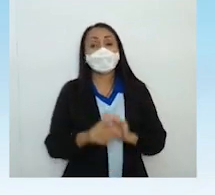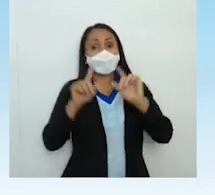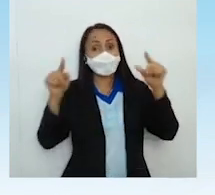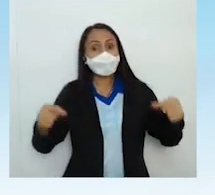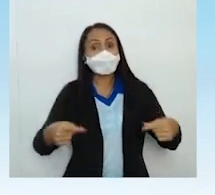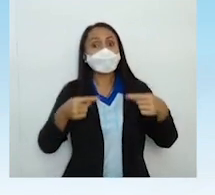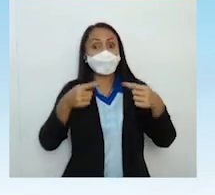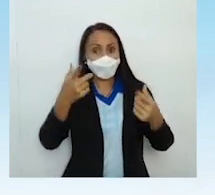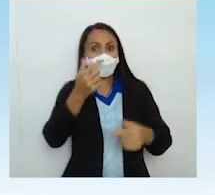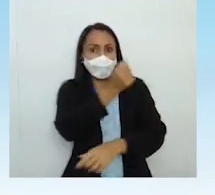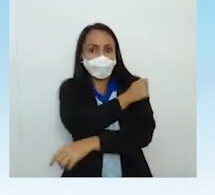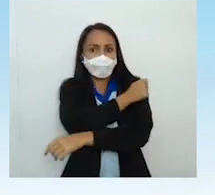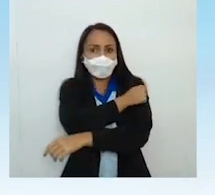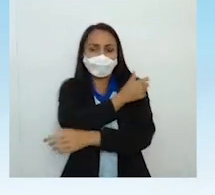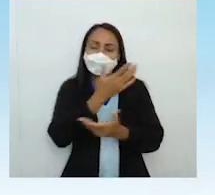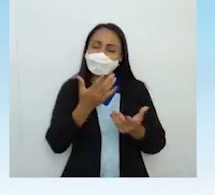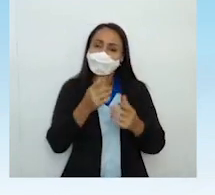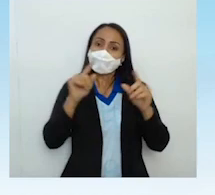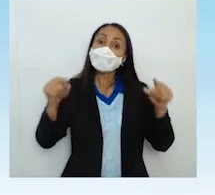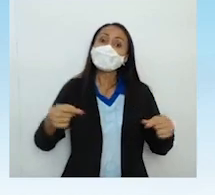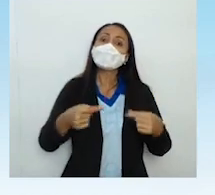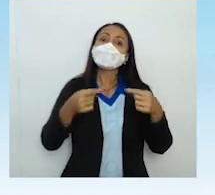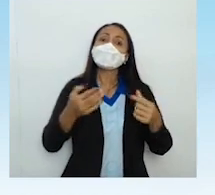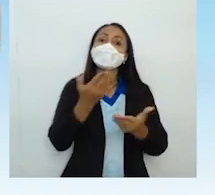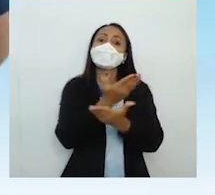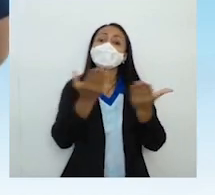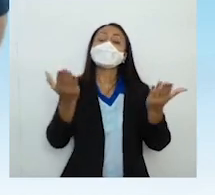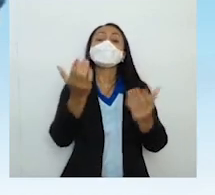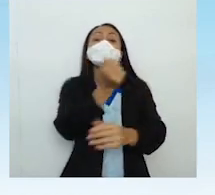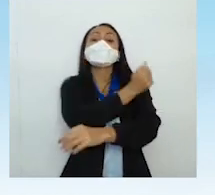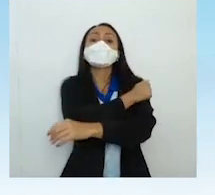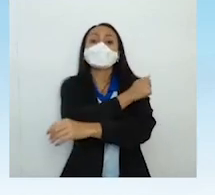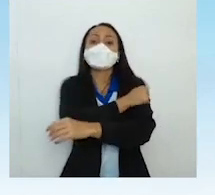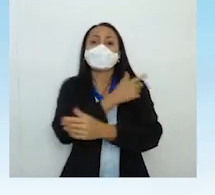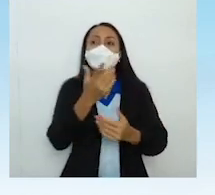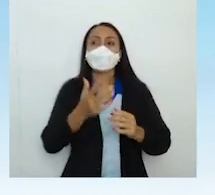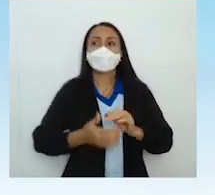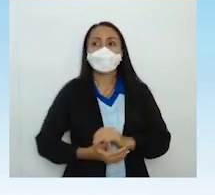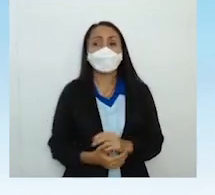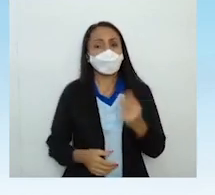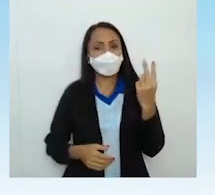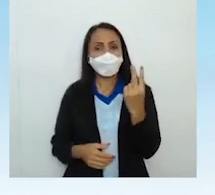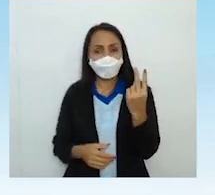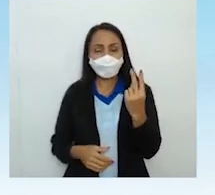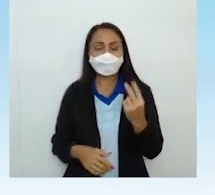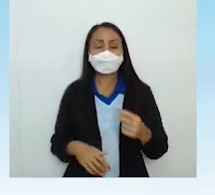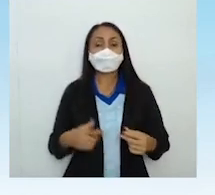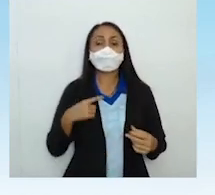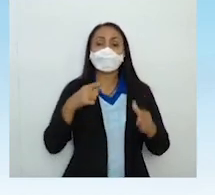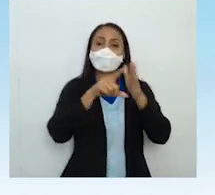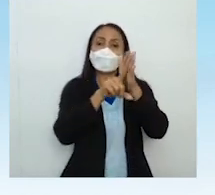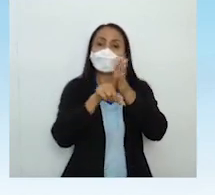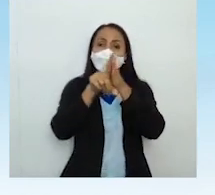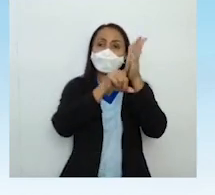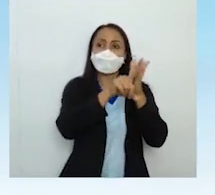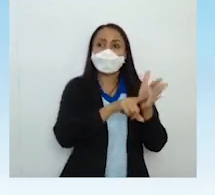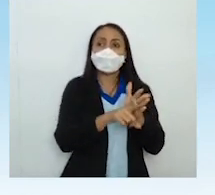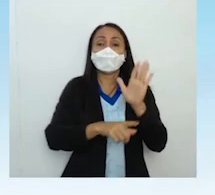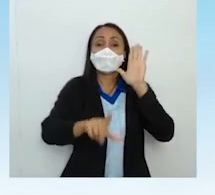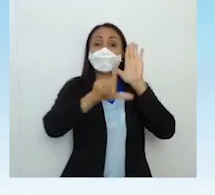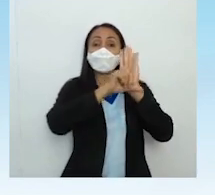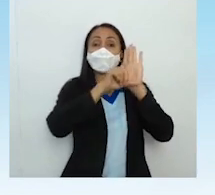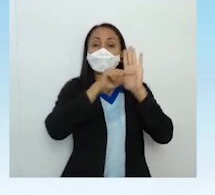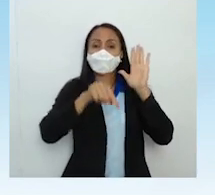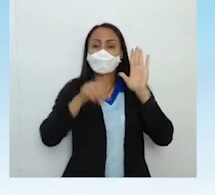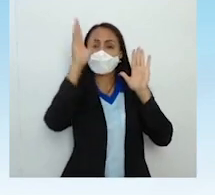nosso estudante. O desafio que eu faço a vocês, na verdade, eu queria que vocês fizessem dois. Eu queria que vocês pesquisassem sobre as leis aqui no Brasil